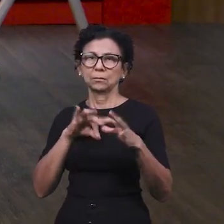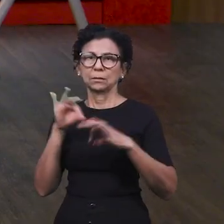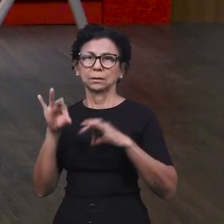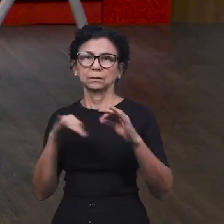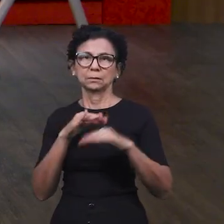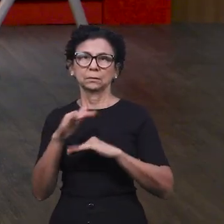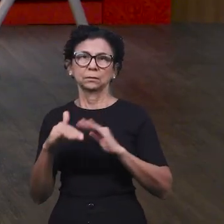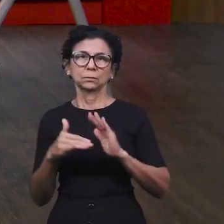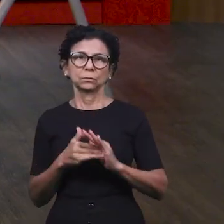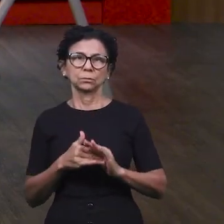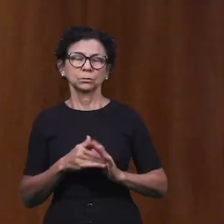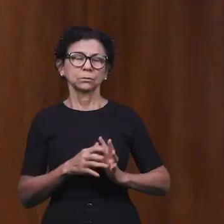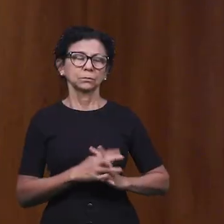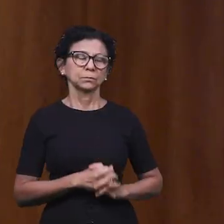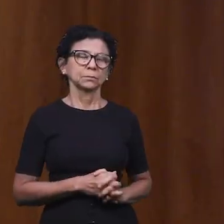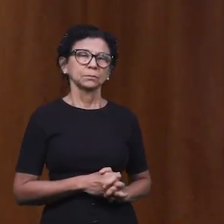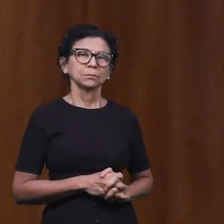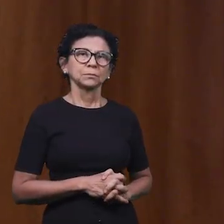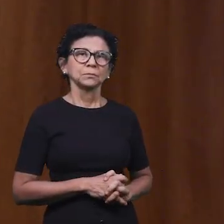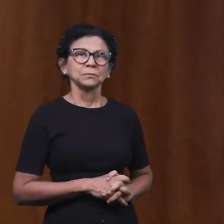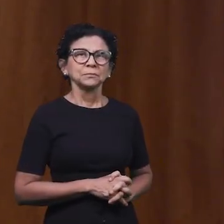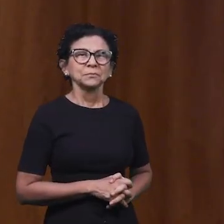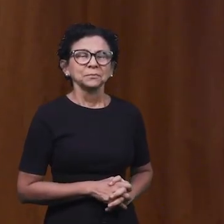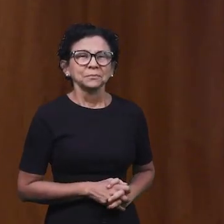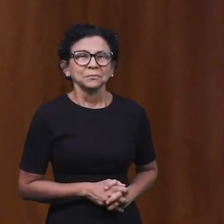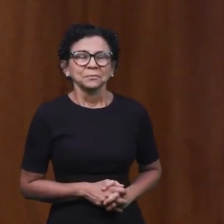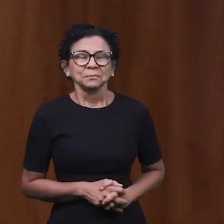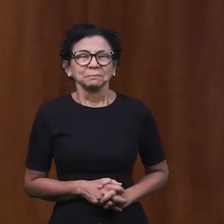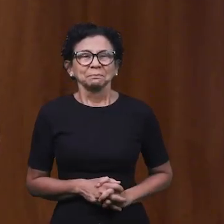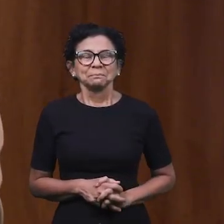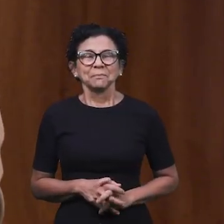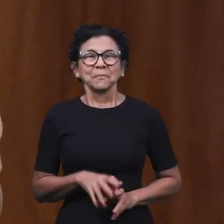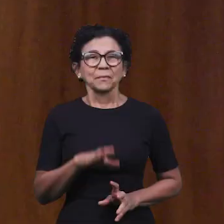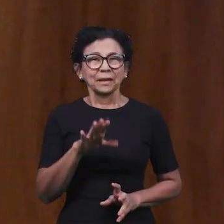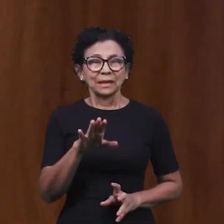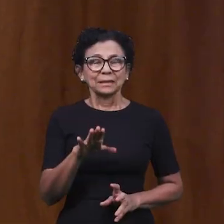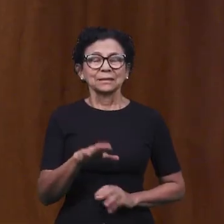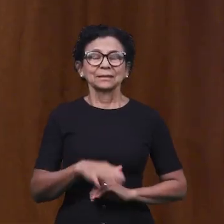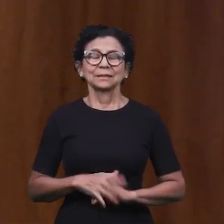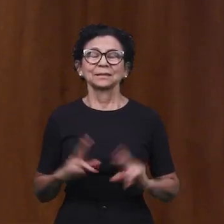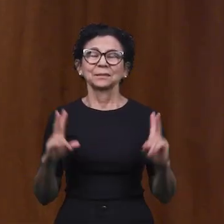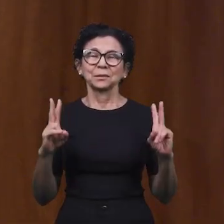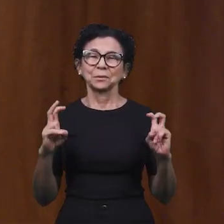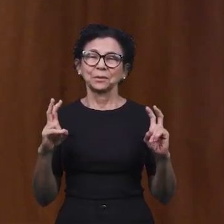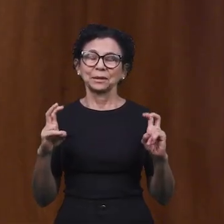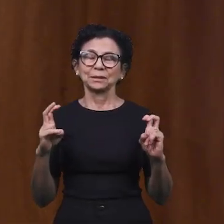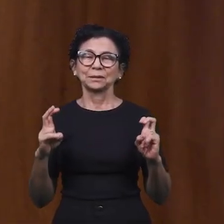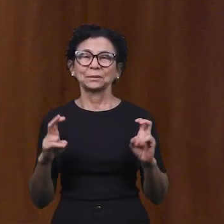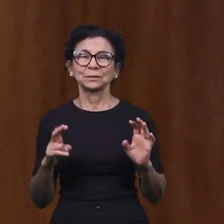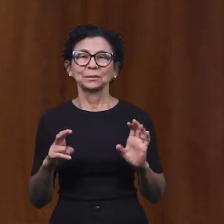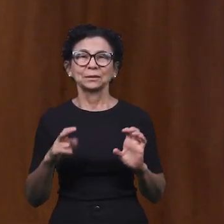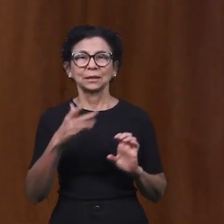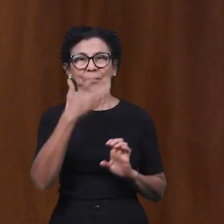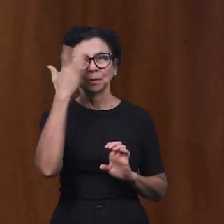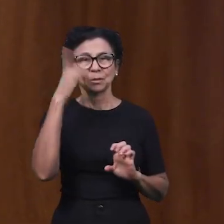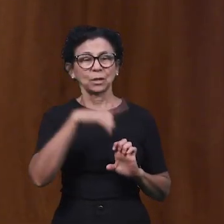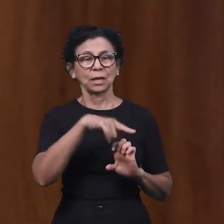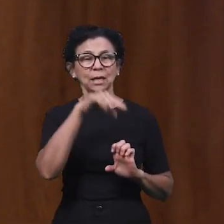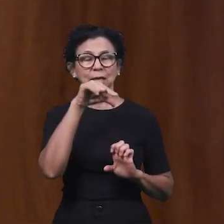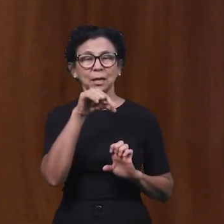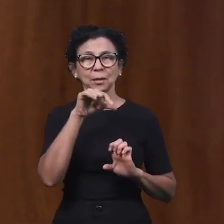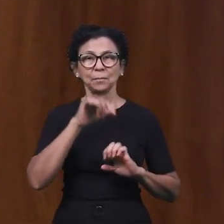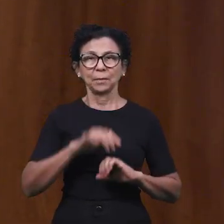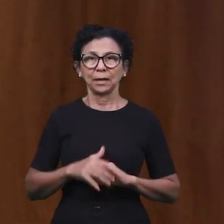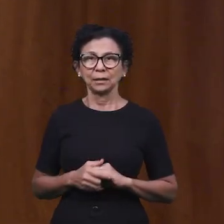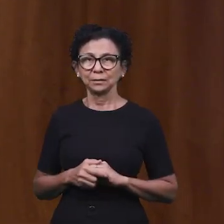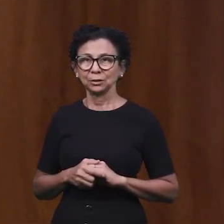quero chamar aqui a atenção da nossa audiência, e quando nós estamos falando de comportamento empreendedor, nós não estamos falando